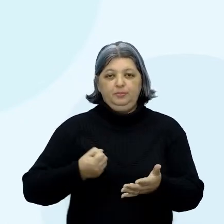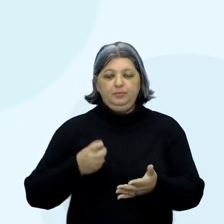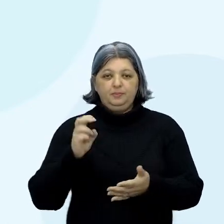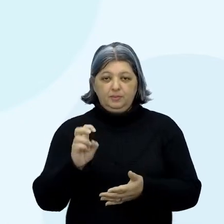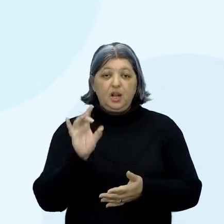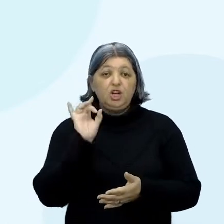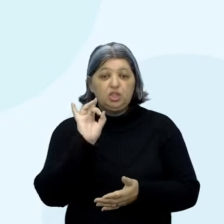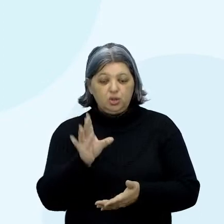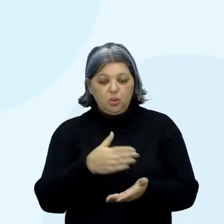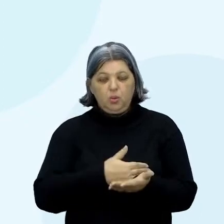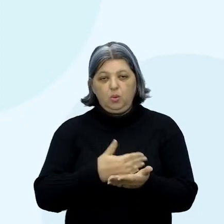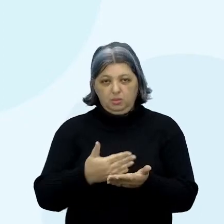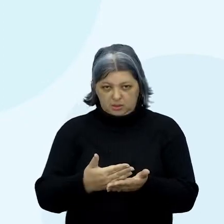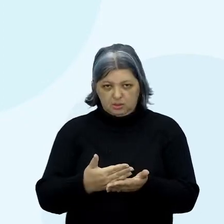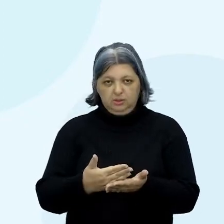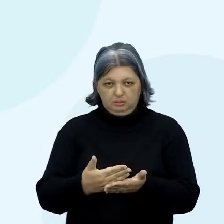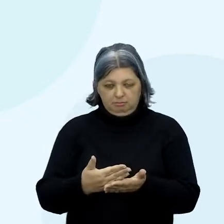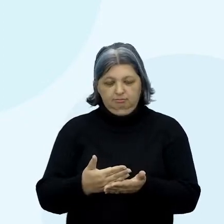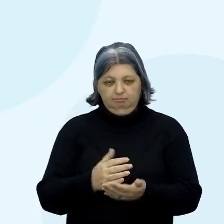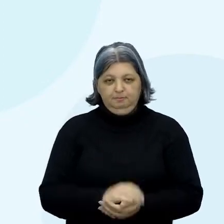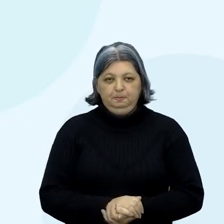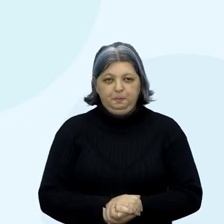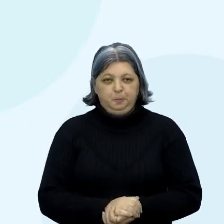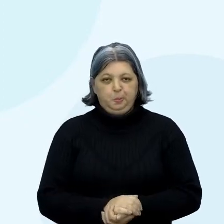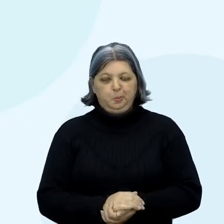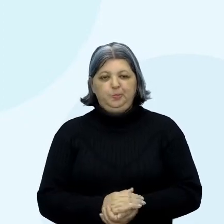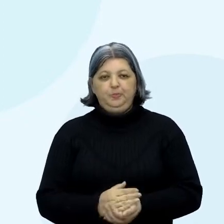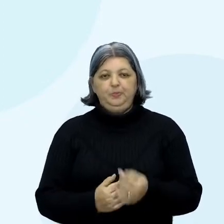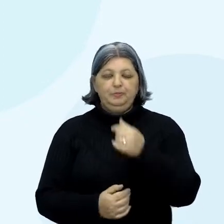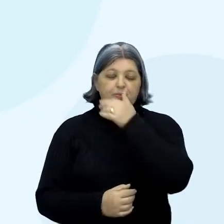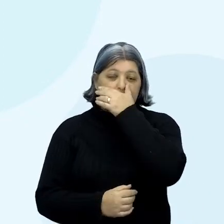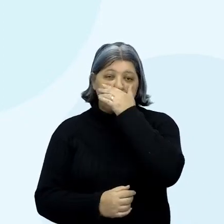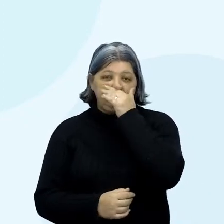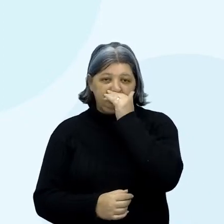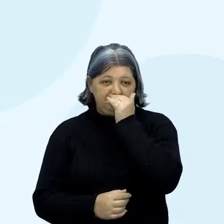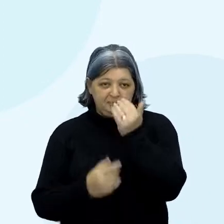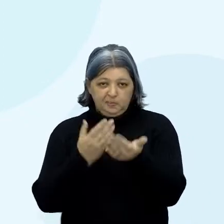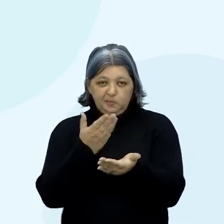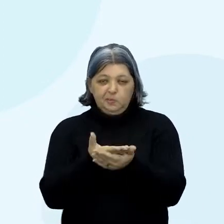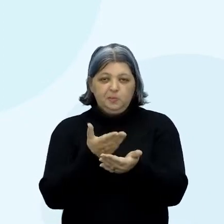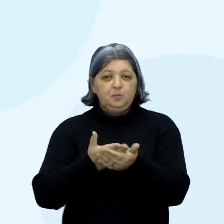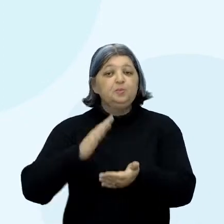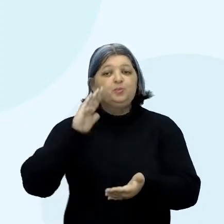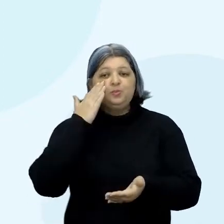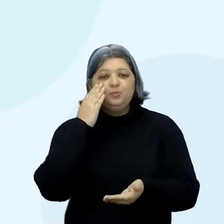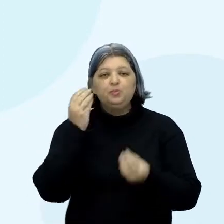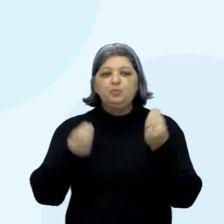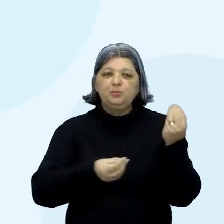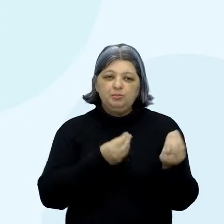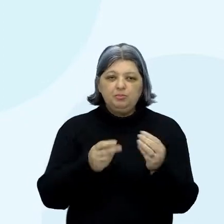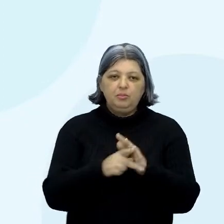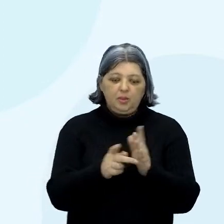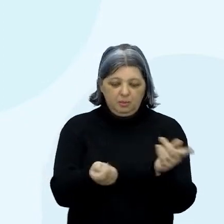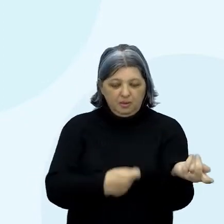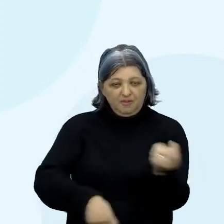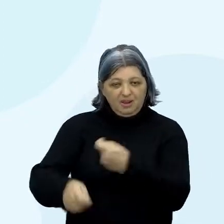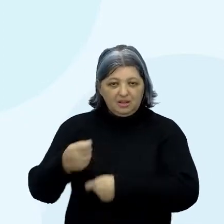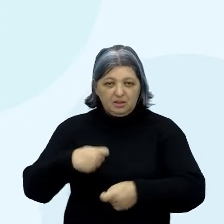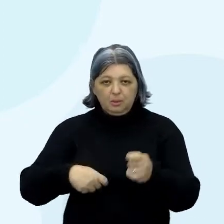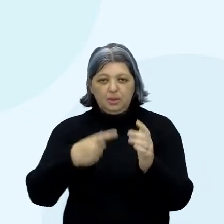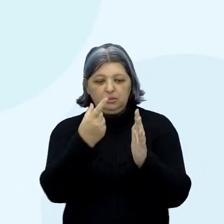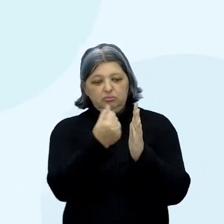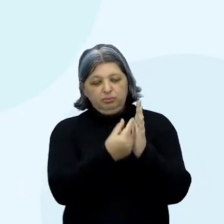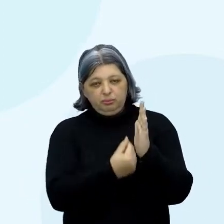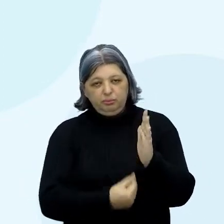a introdução mesmo, nós estamos engatinhando para essa atividade 5, estudar e entender como funcionam os financiamentos e